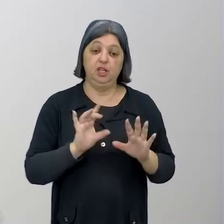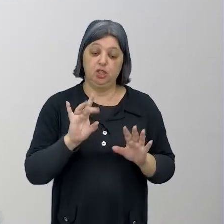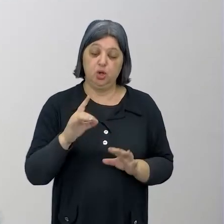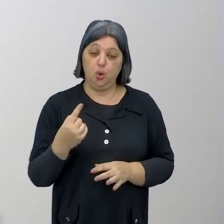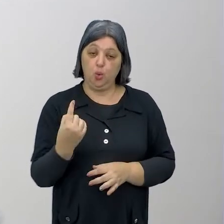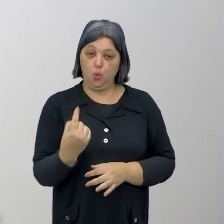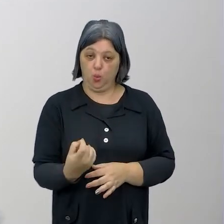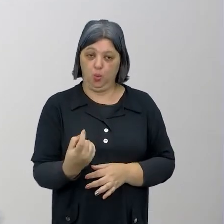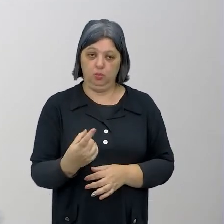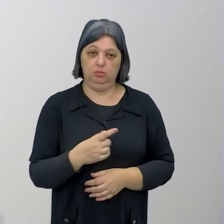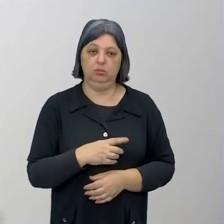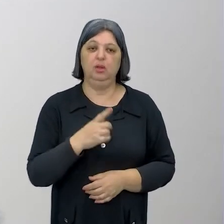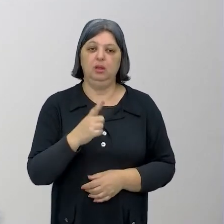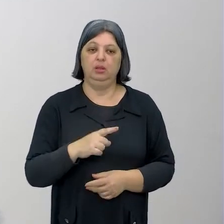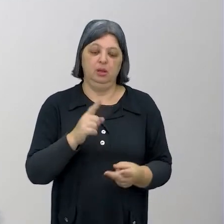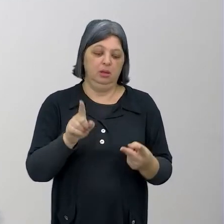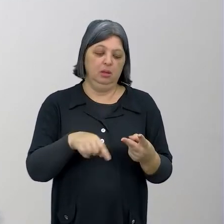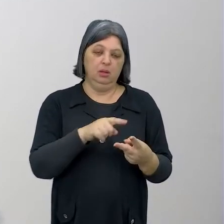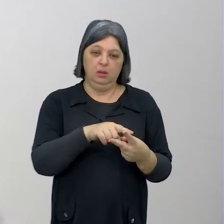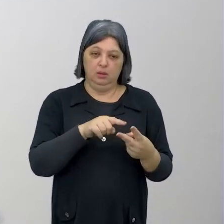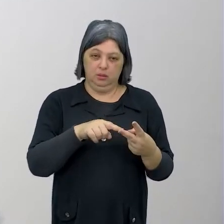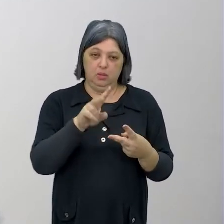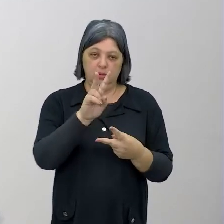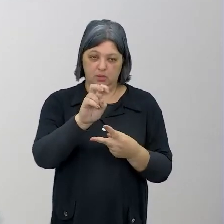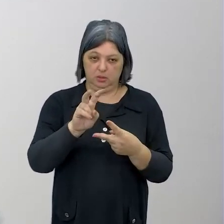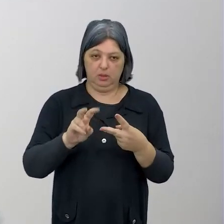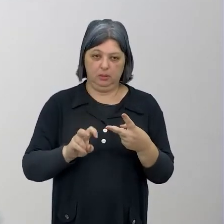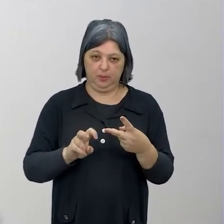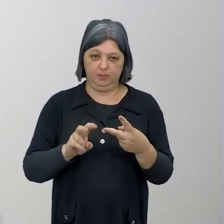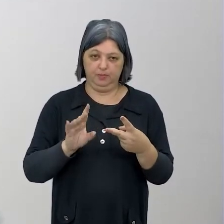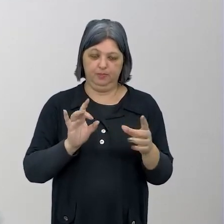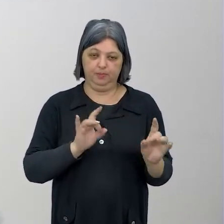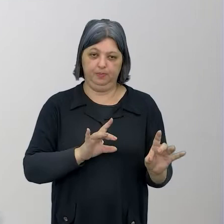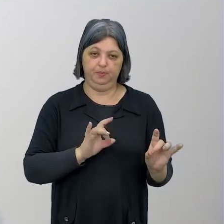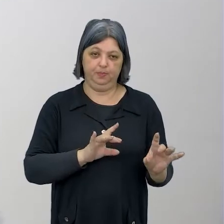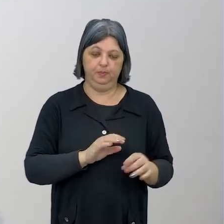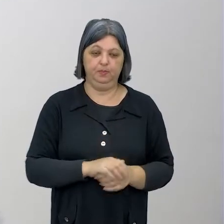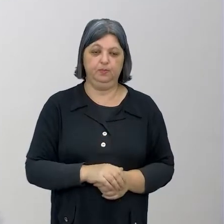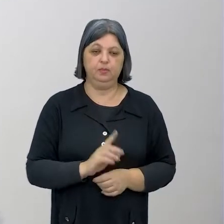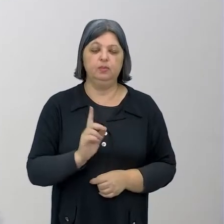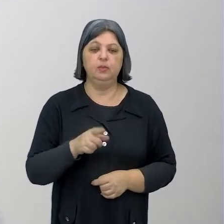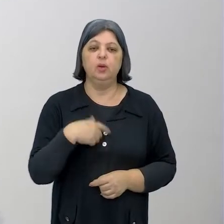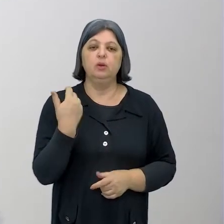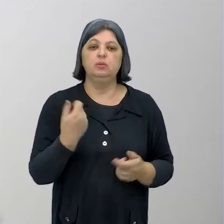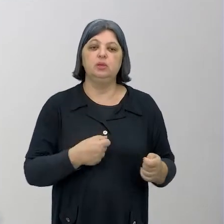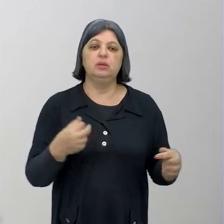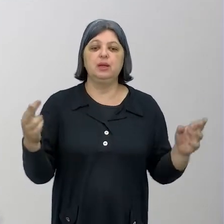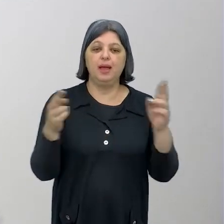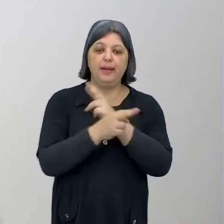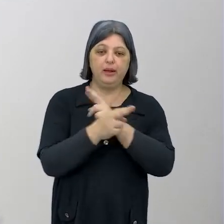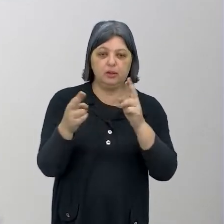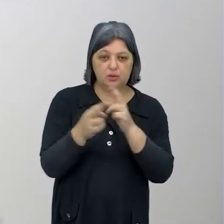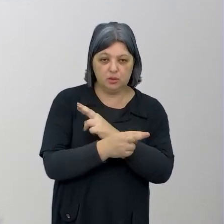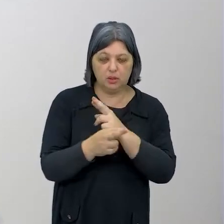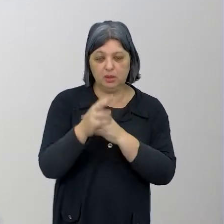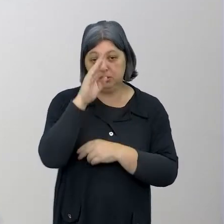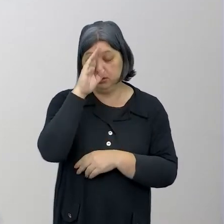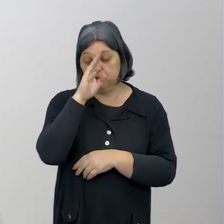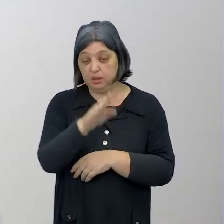vocês que nós teremos mais 2 temas específicos que a gente tem que relacionar diretamente com a questão